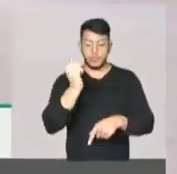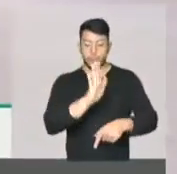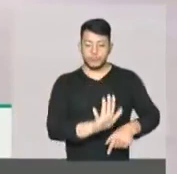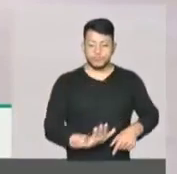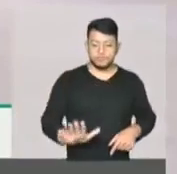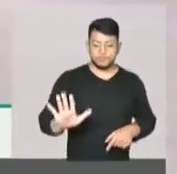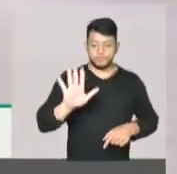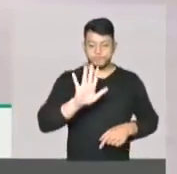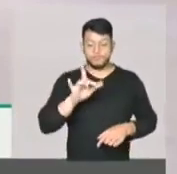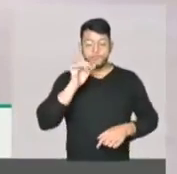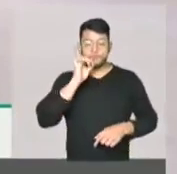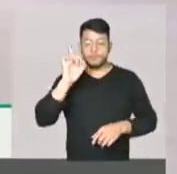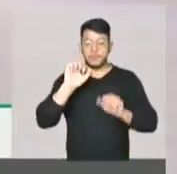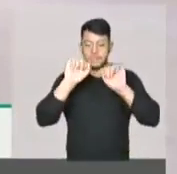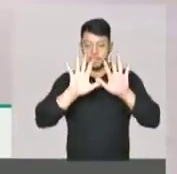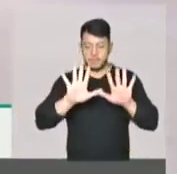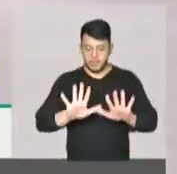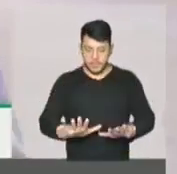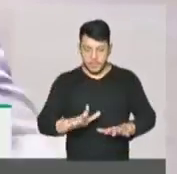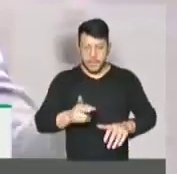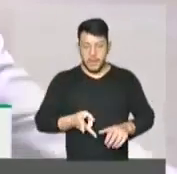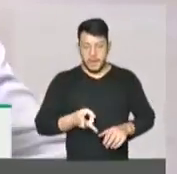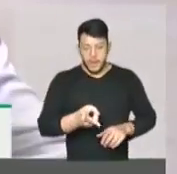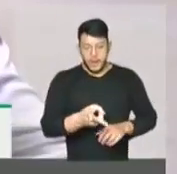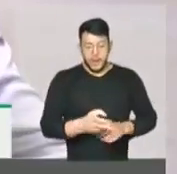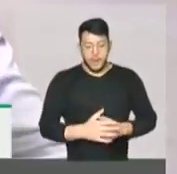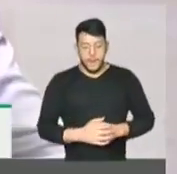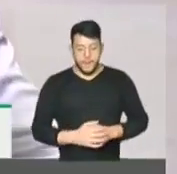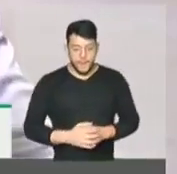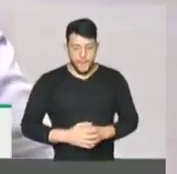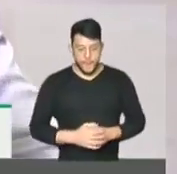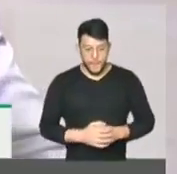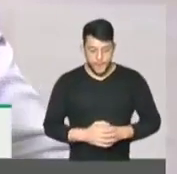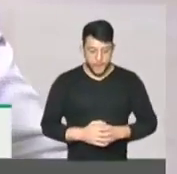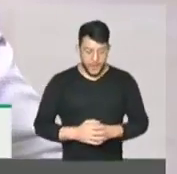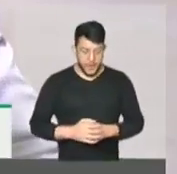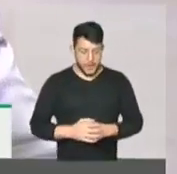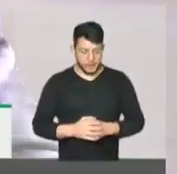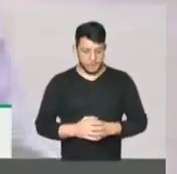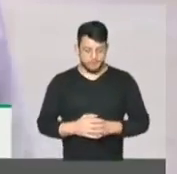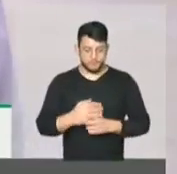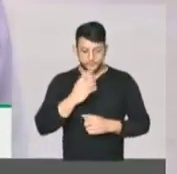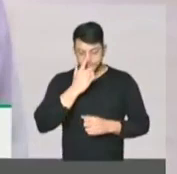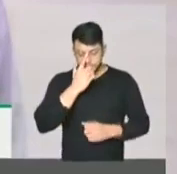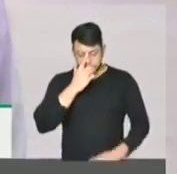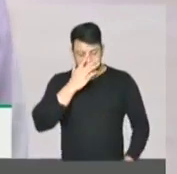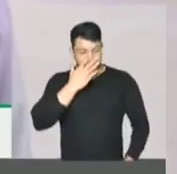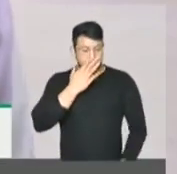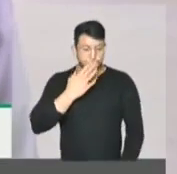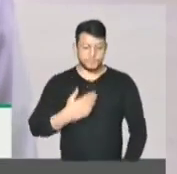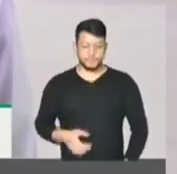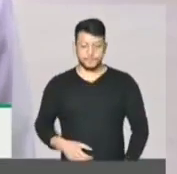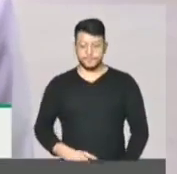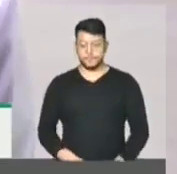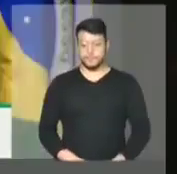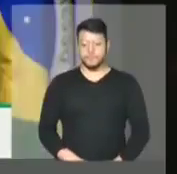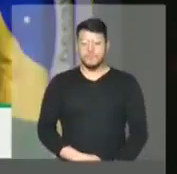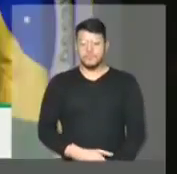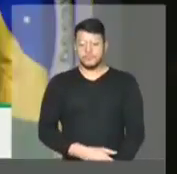fique com Deus e continue esse eterno líder como é da nossa coordenação partidária e do